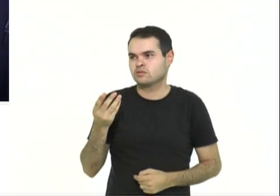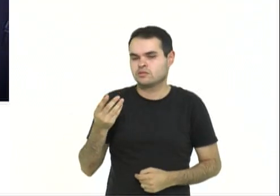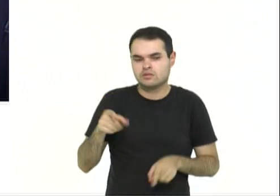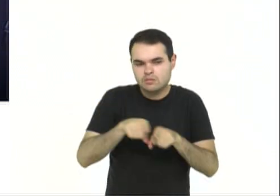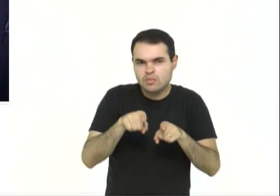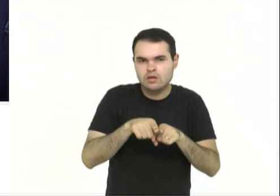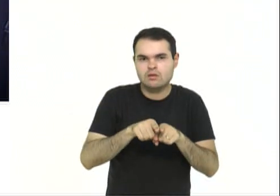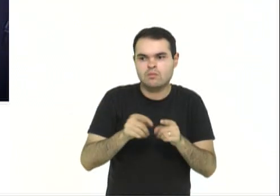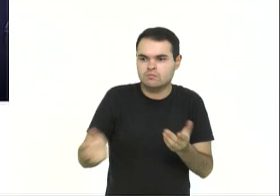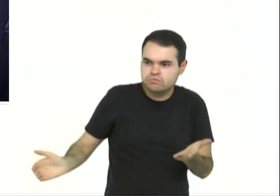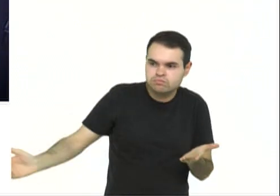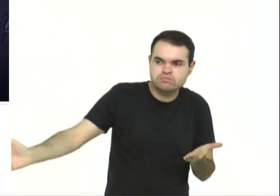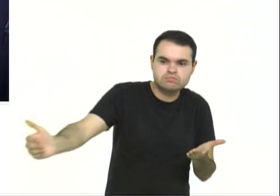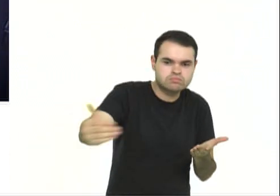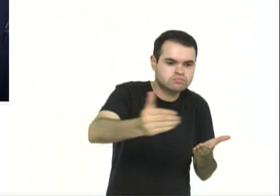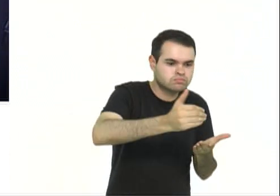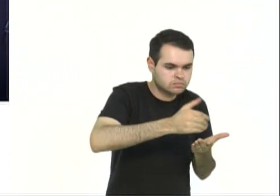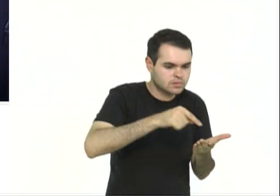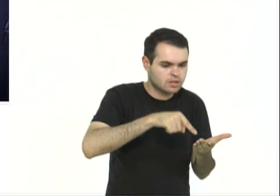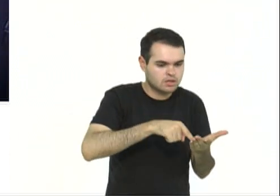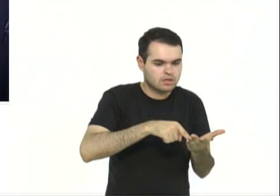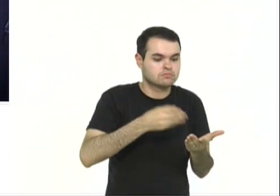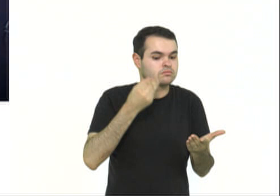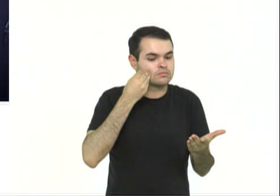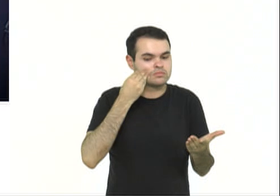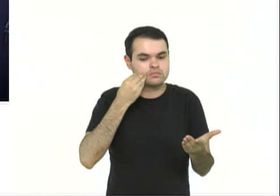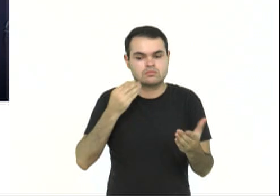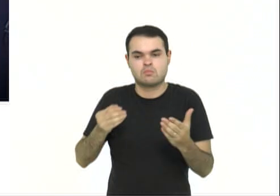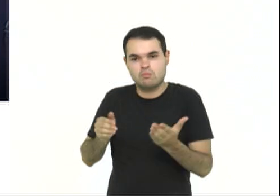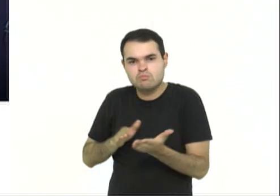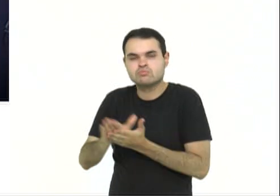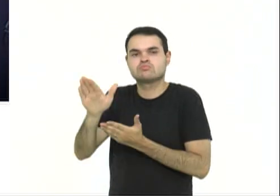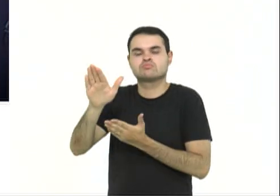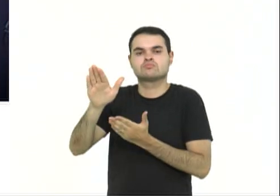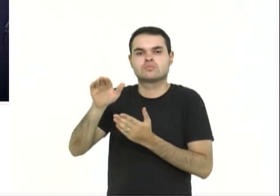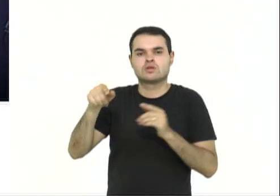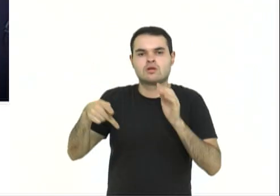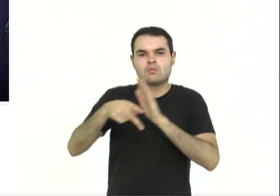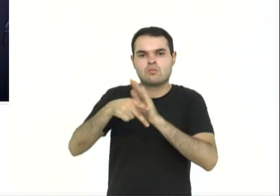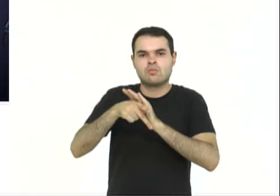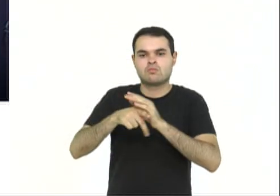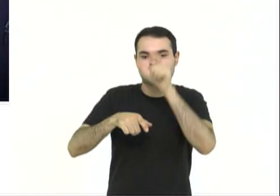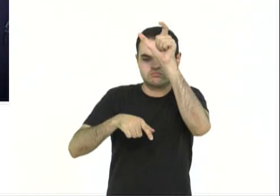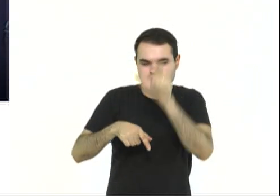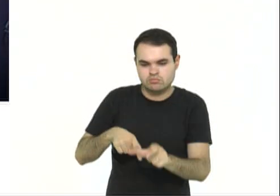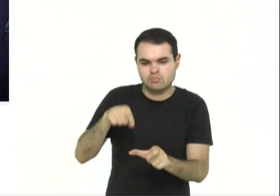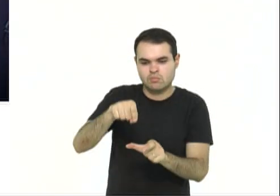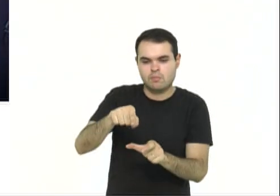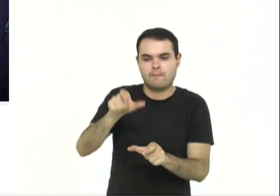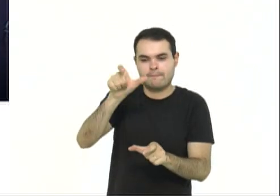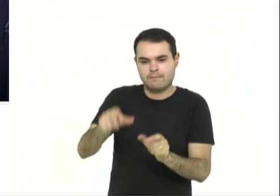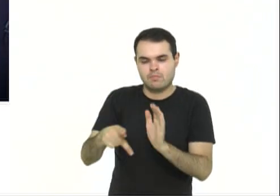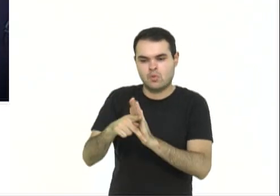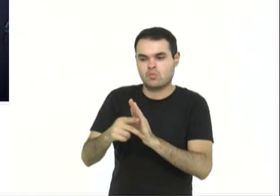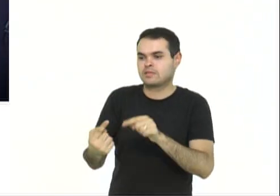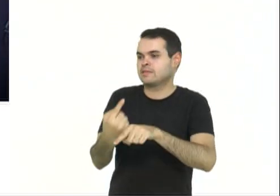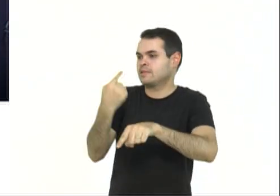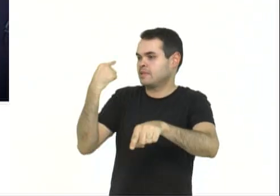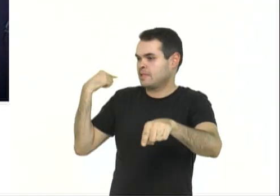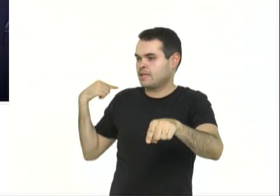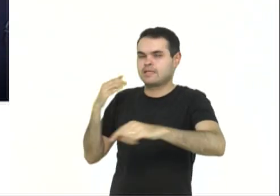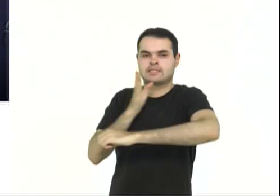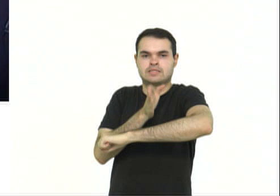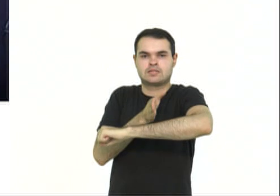através de uma coletânea, a gente publicou nesse formato livro, que é o Undead Man, que é tipo ele começa lá na Idade Média, ele não